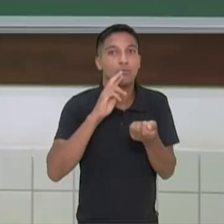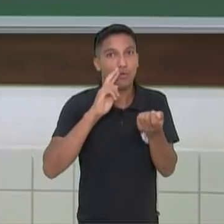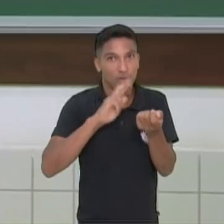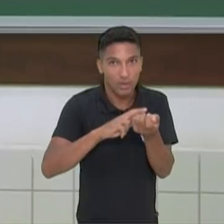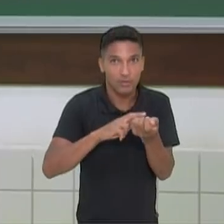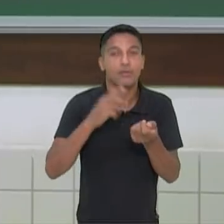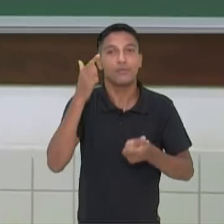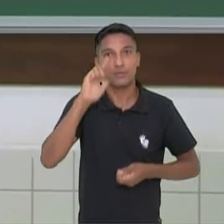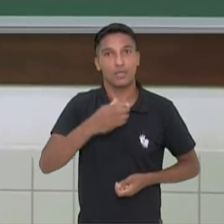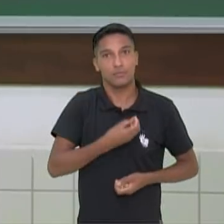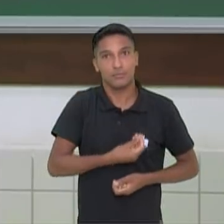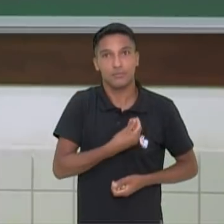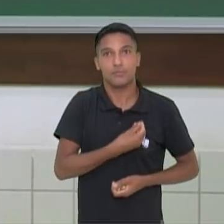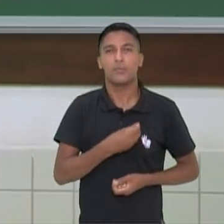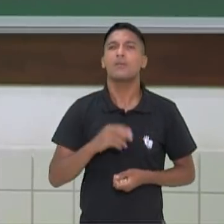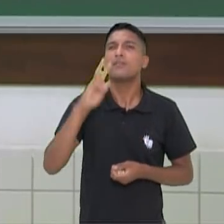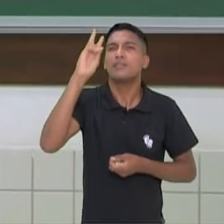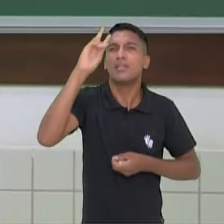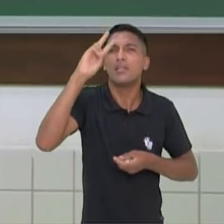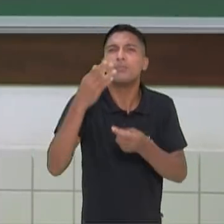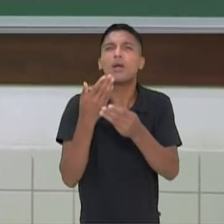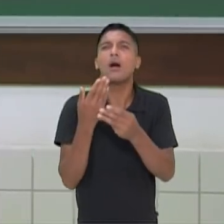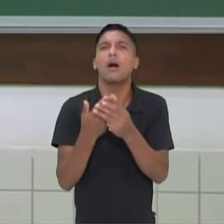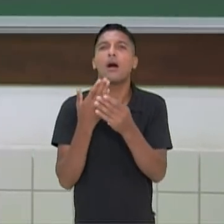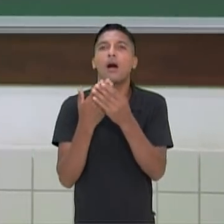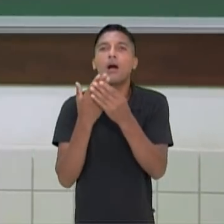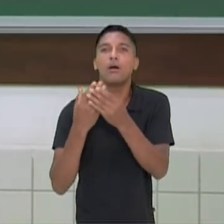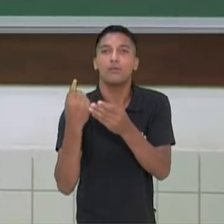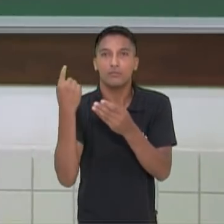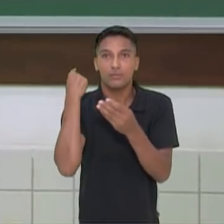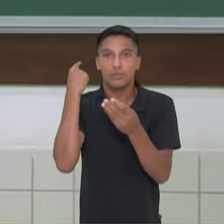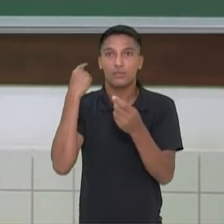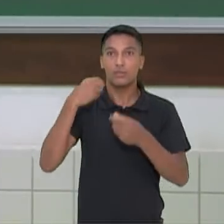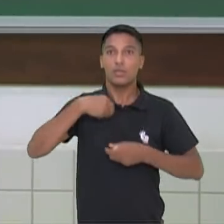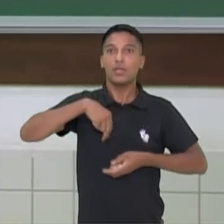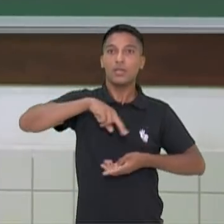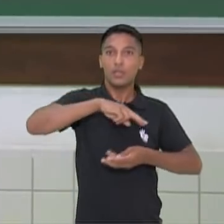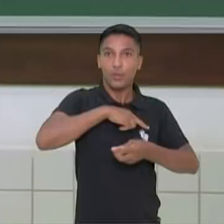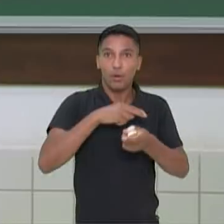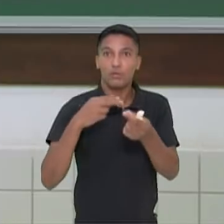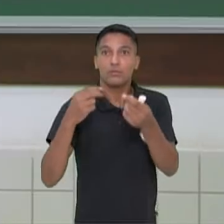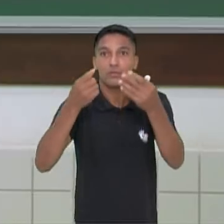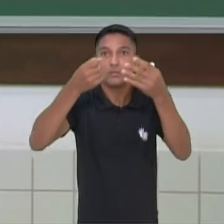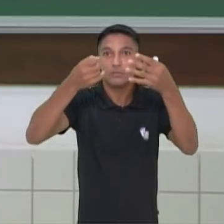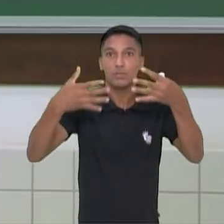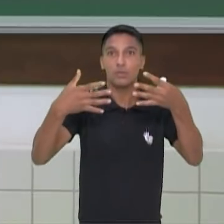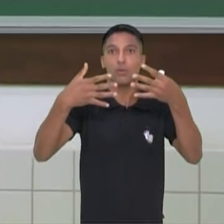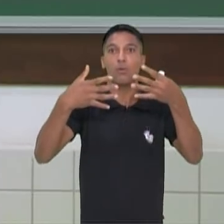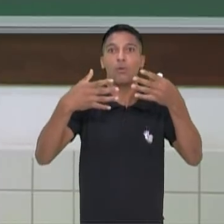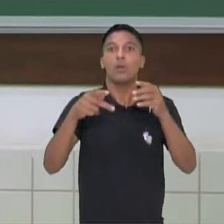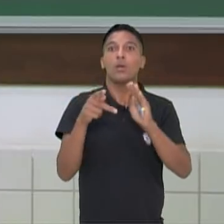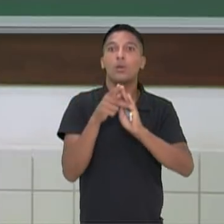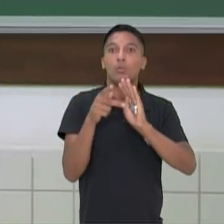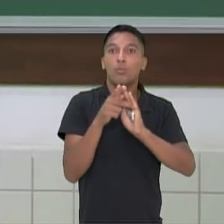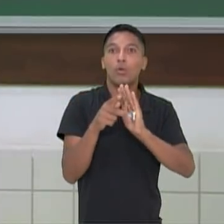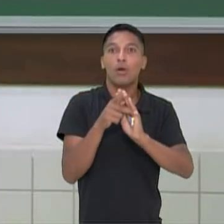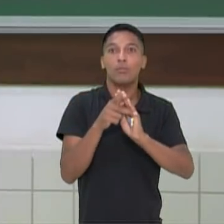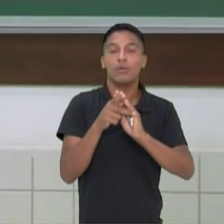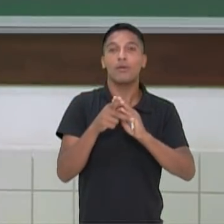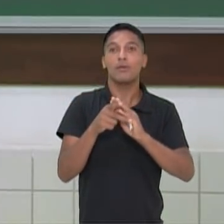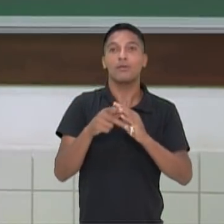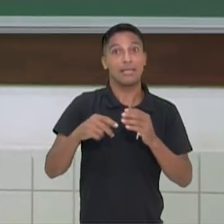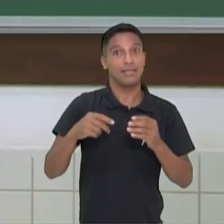lembram que nós tratamos na aula passada? Na aula passada nós falamos de uma atividade de aventura junto